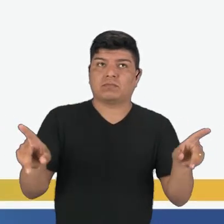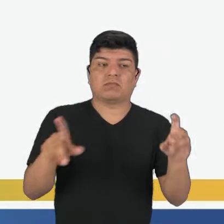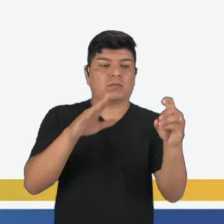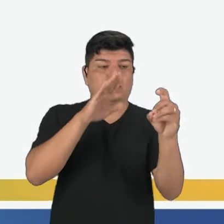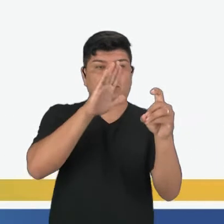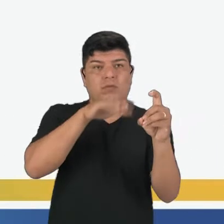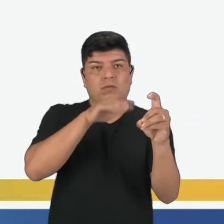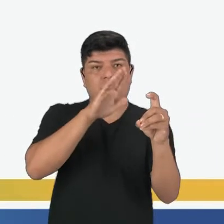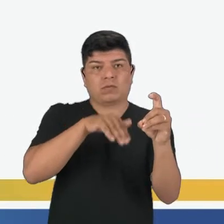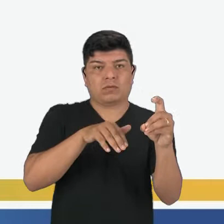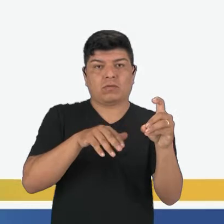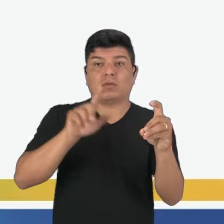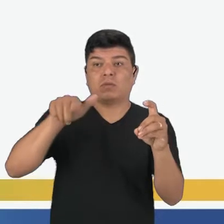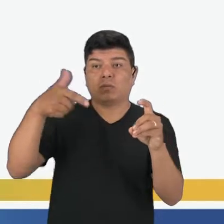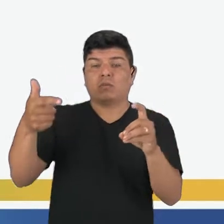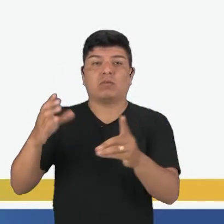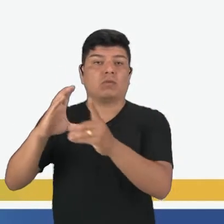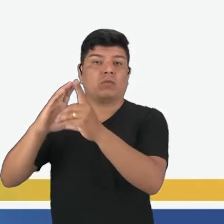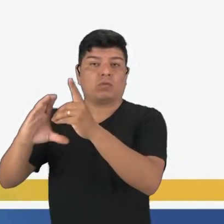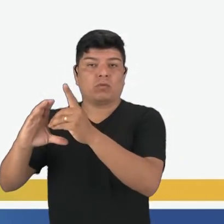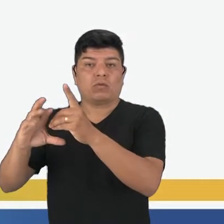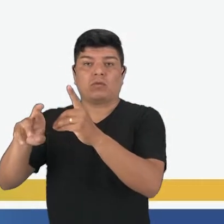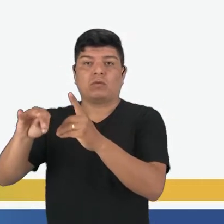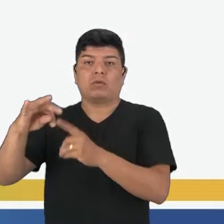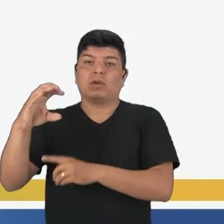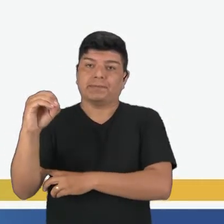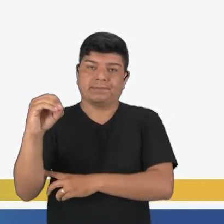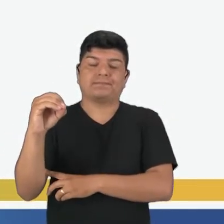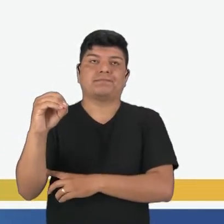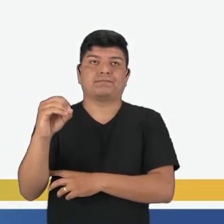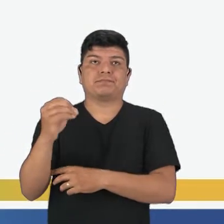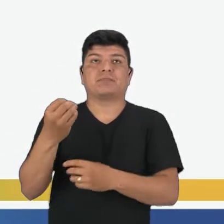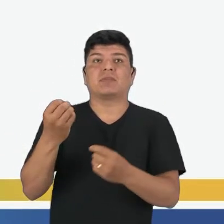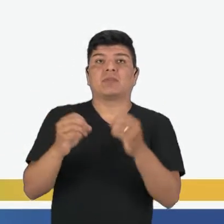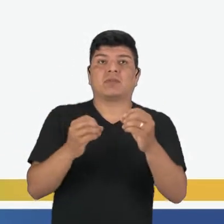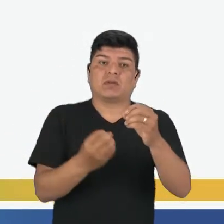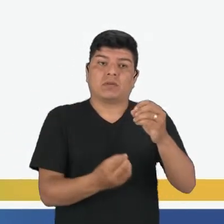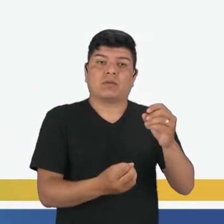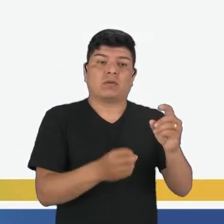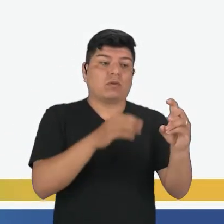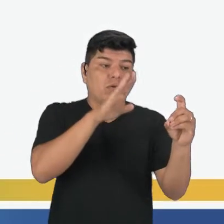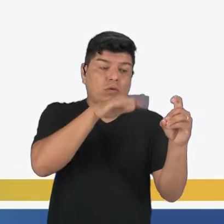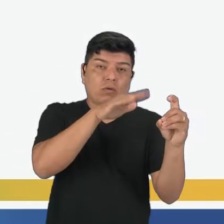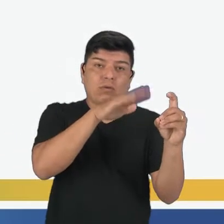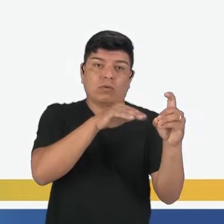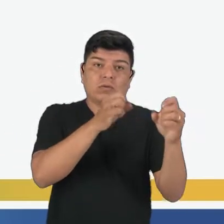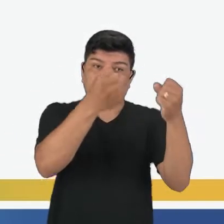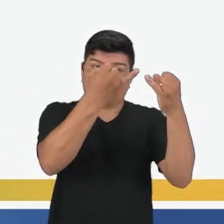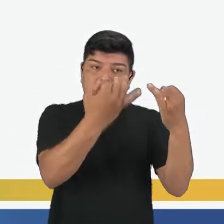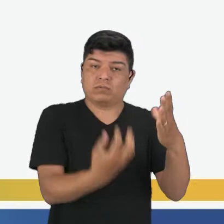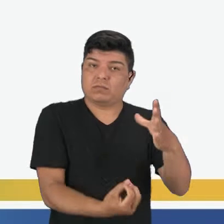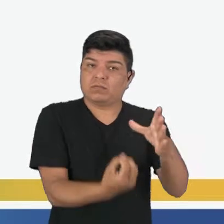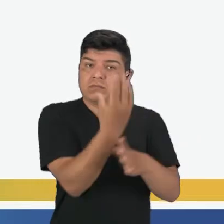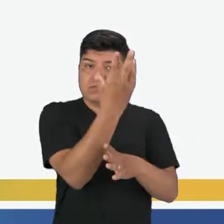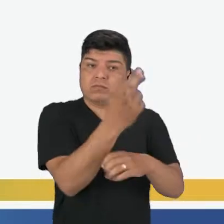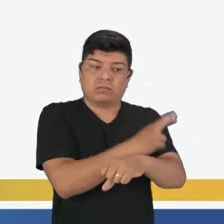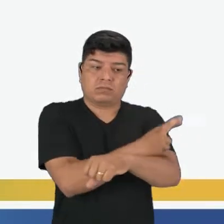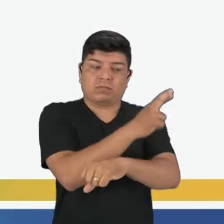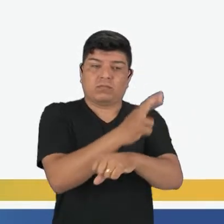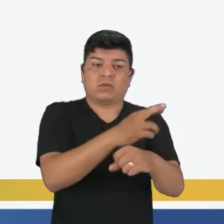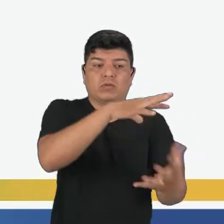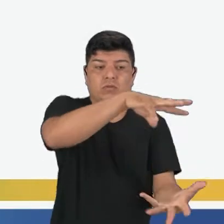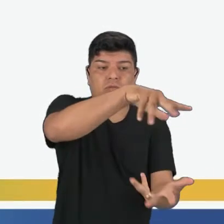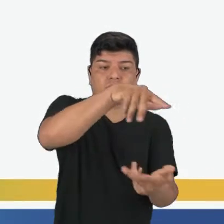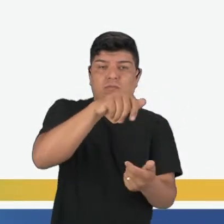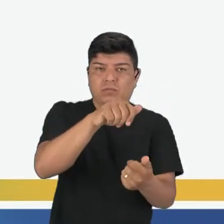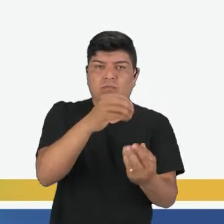mito? Interessante, há um autor que diz que o mito, ele explica a origem daquela religião e às vezes até a origem do próprio universo, como